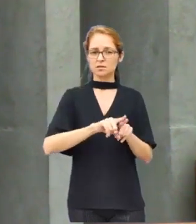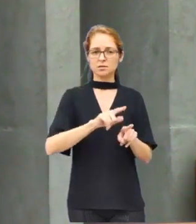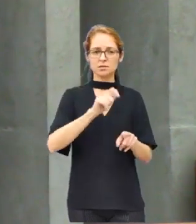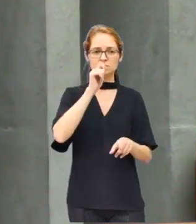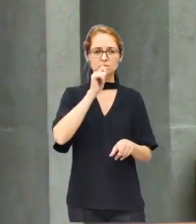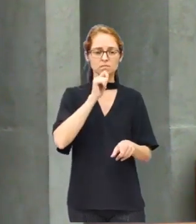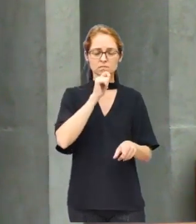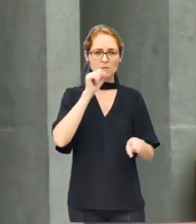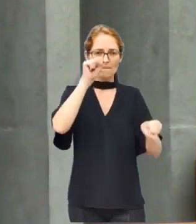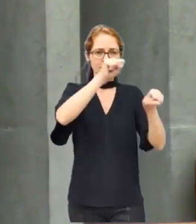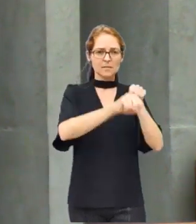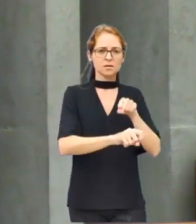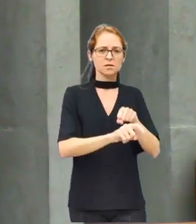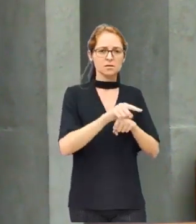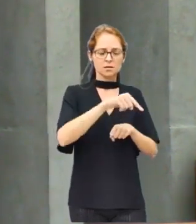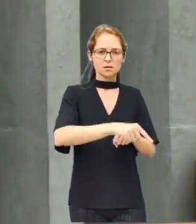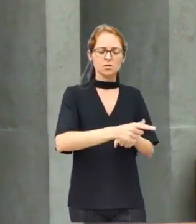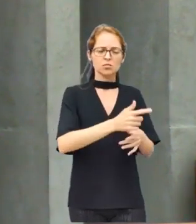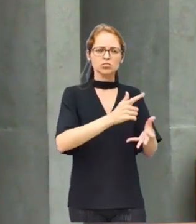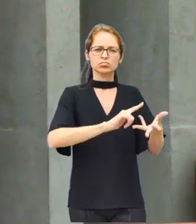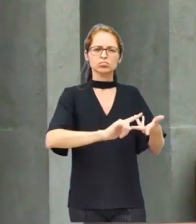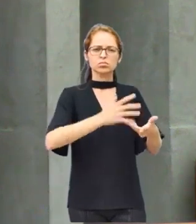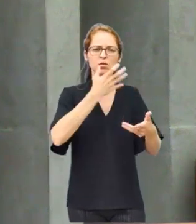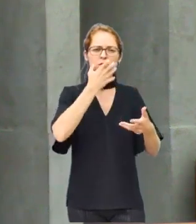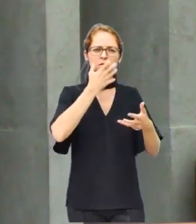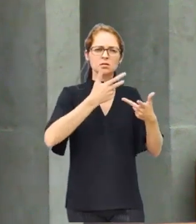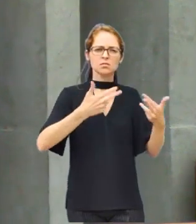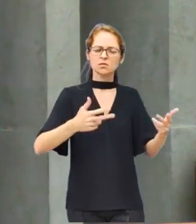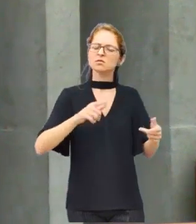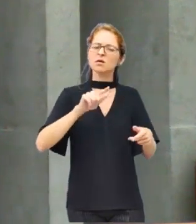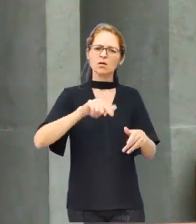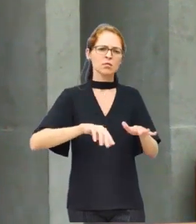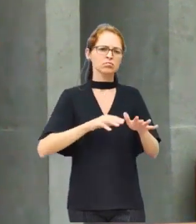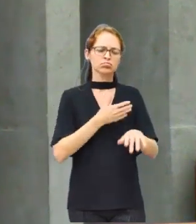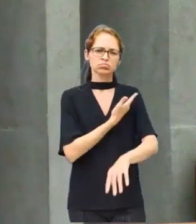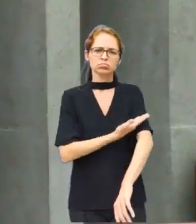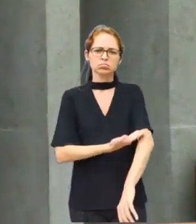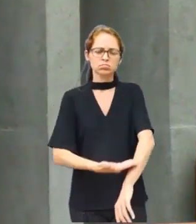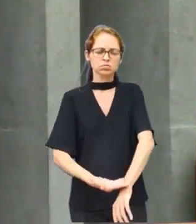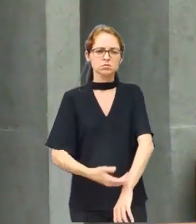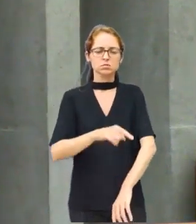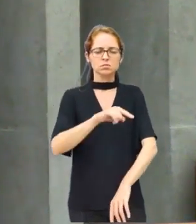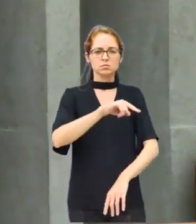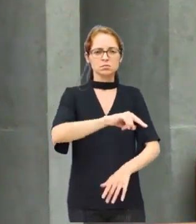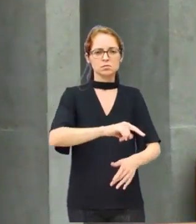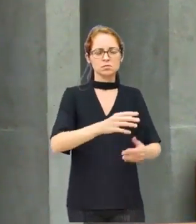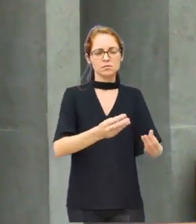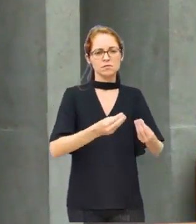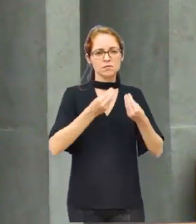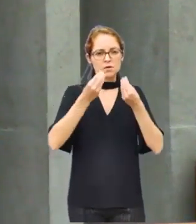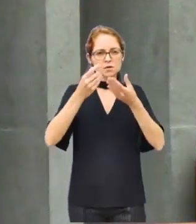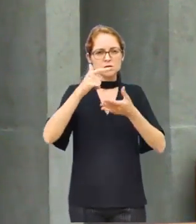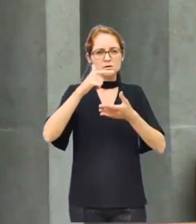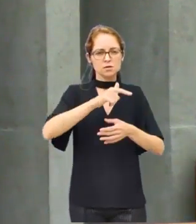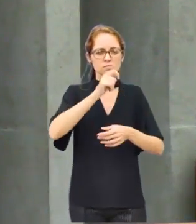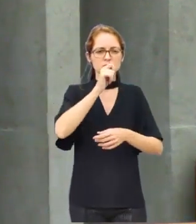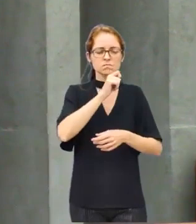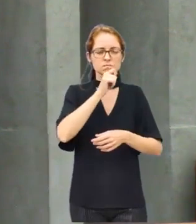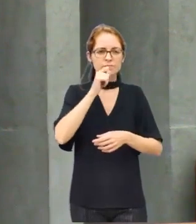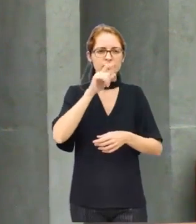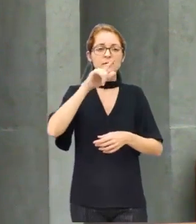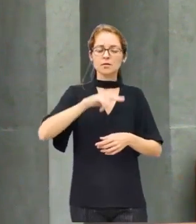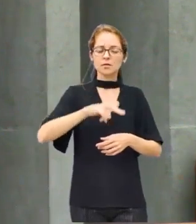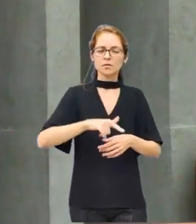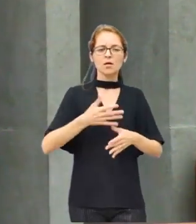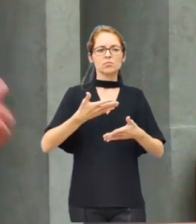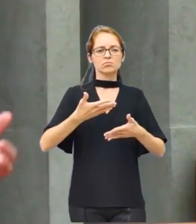sacrifícios a Deus. Isso era comum na vida daquele povo, isso era comum, oferecer sacrifícios. Eram rituais que eles